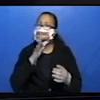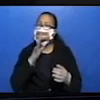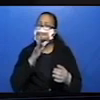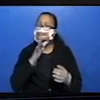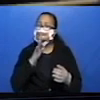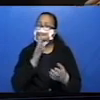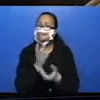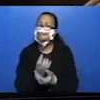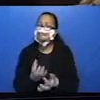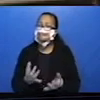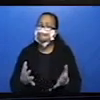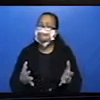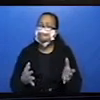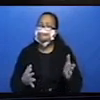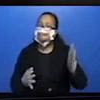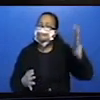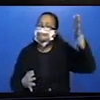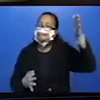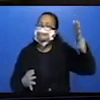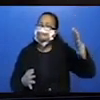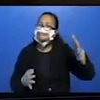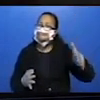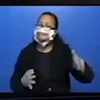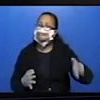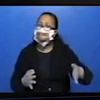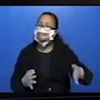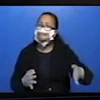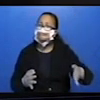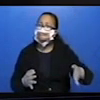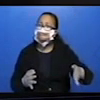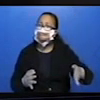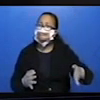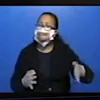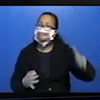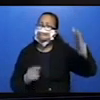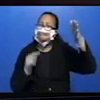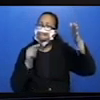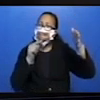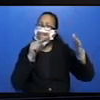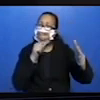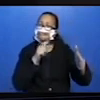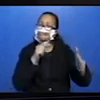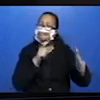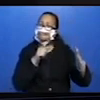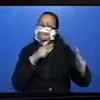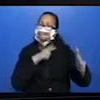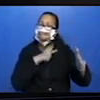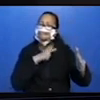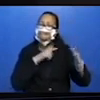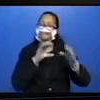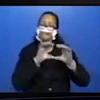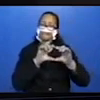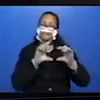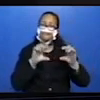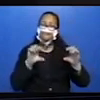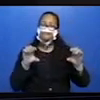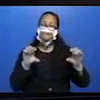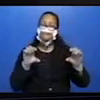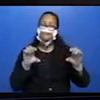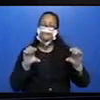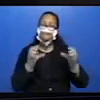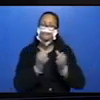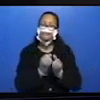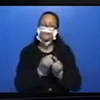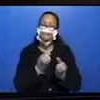vertical. Isso daqui é uma parede. Na parede foram colocados alguns canos que são cortados em